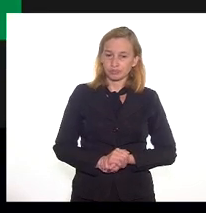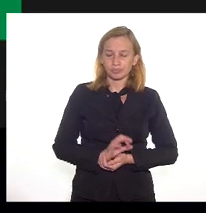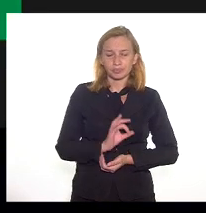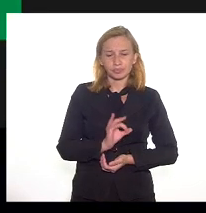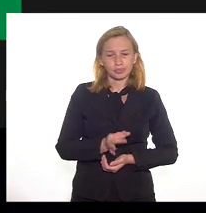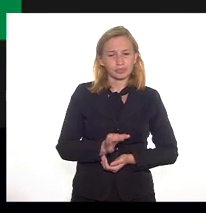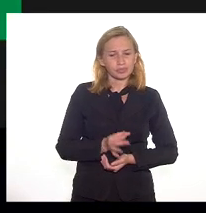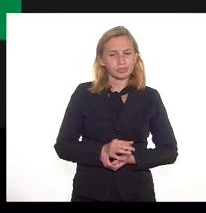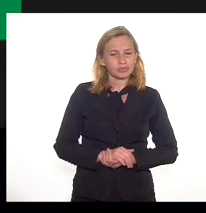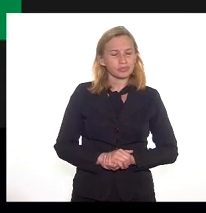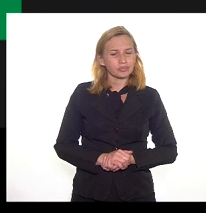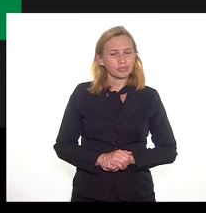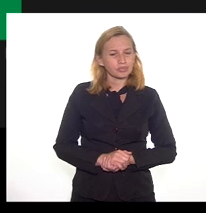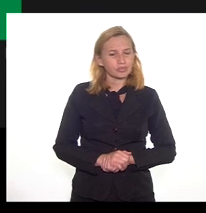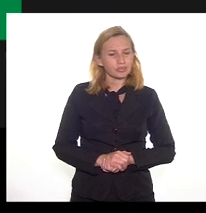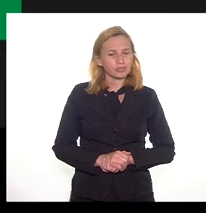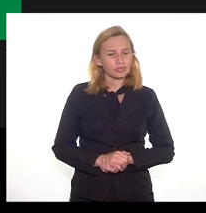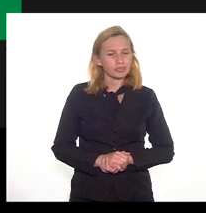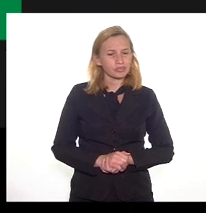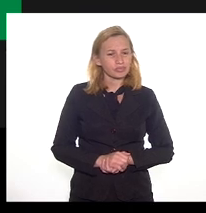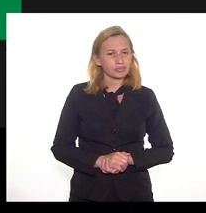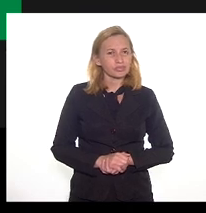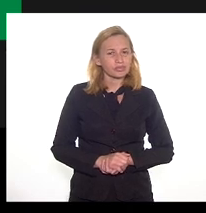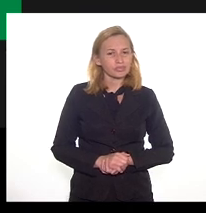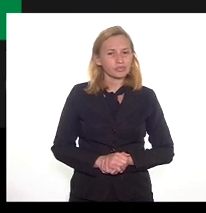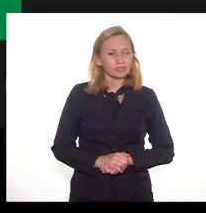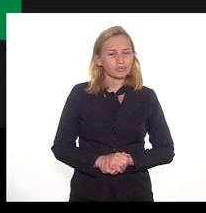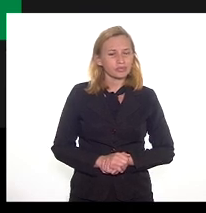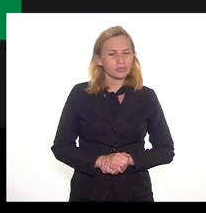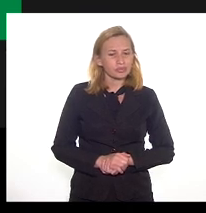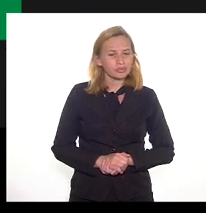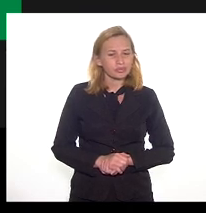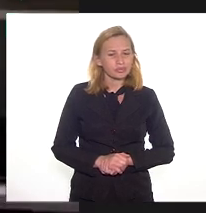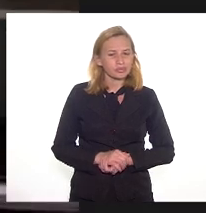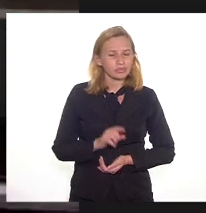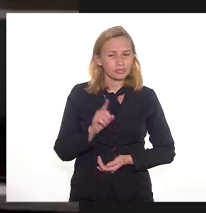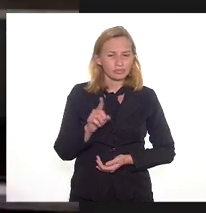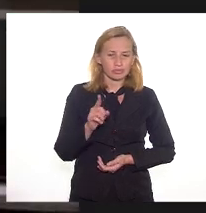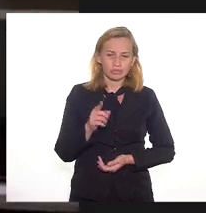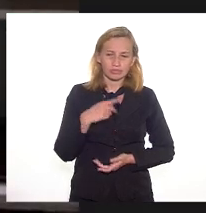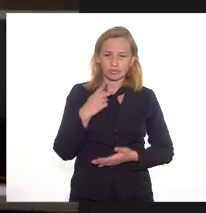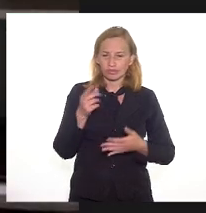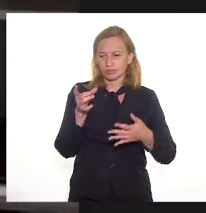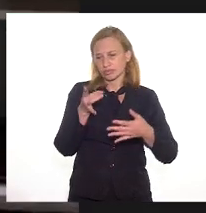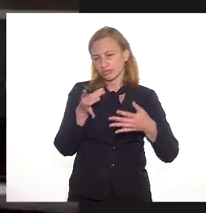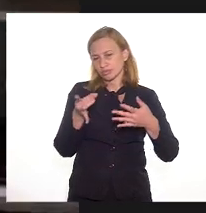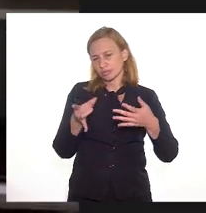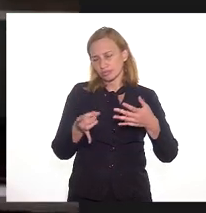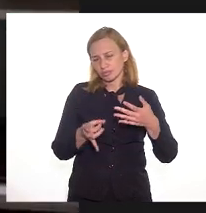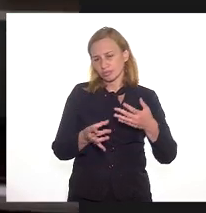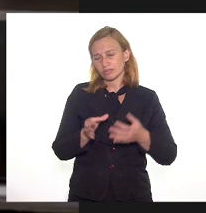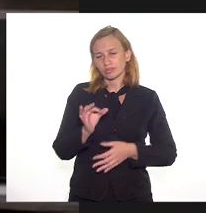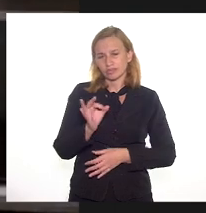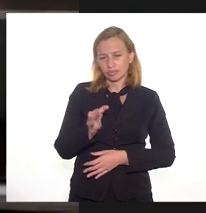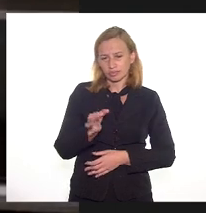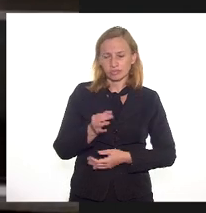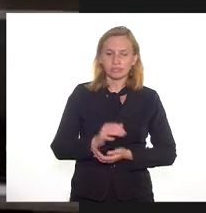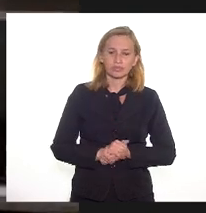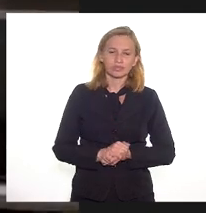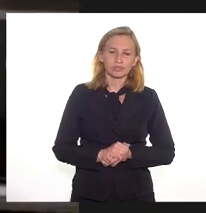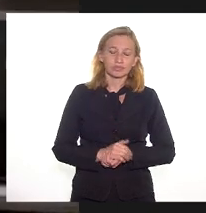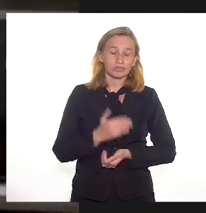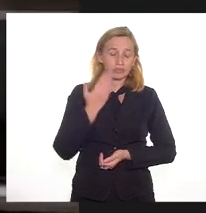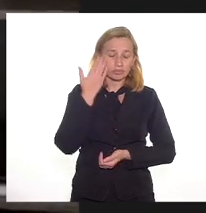certo. Assim, você fez essas colocações, não é? Que, de certa forma, dá